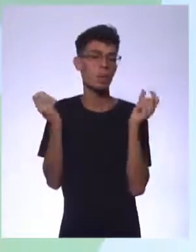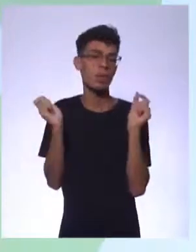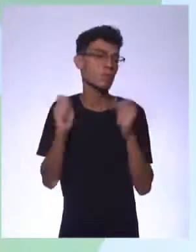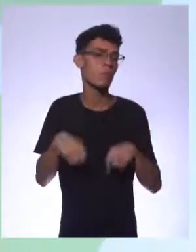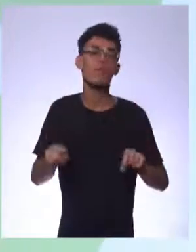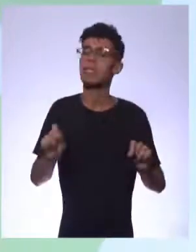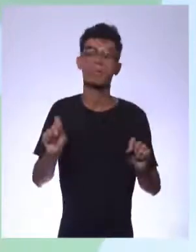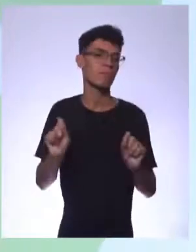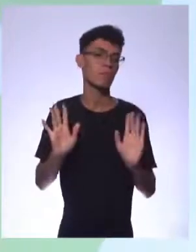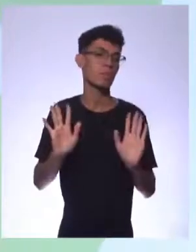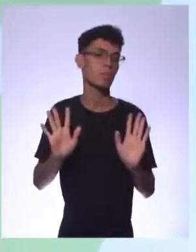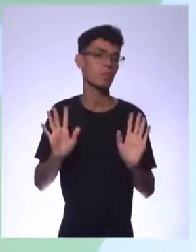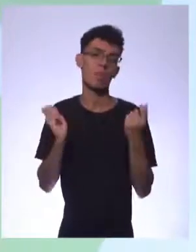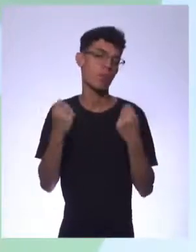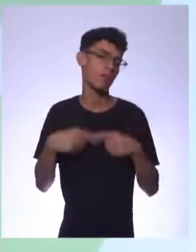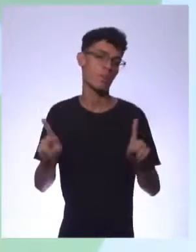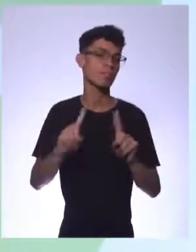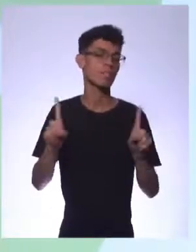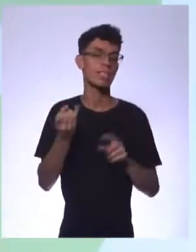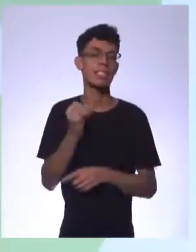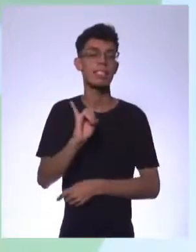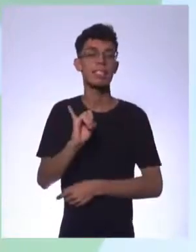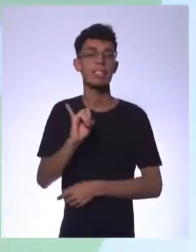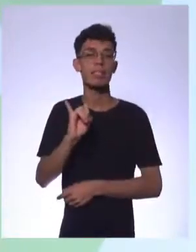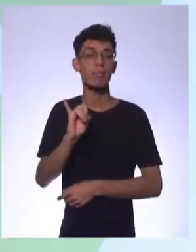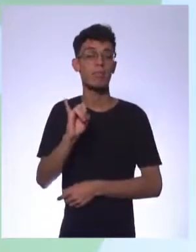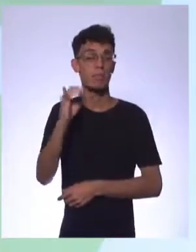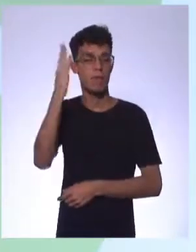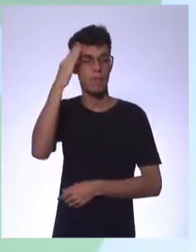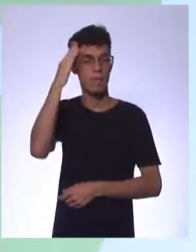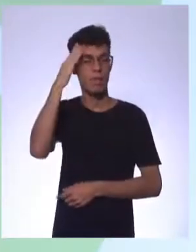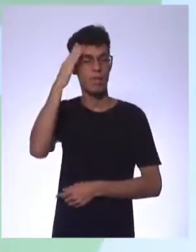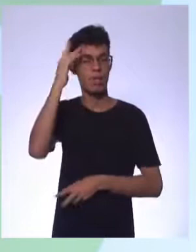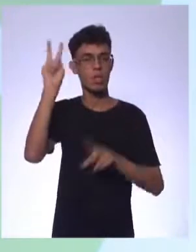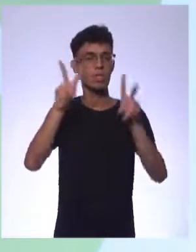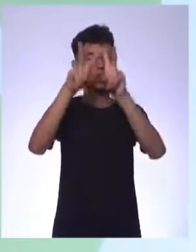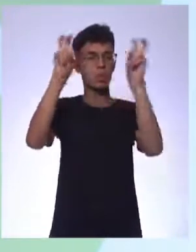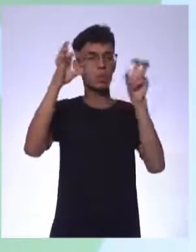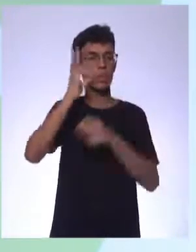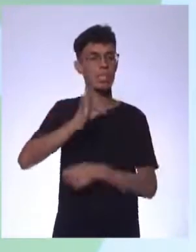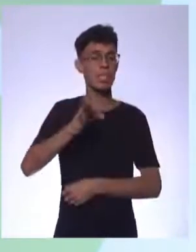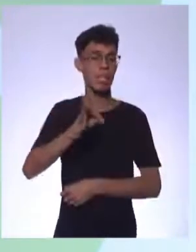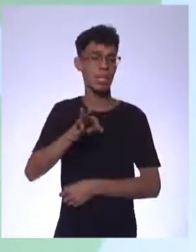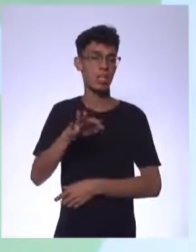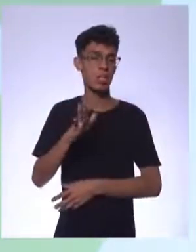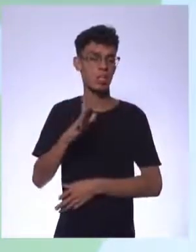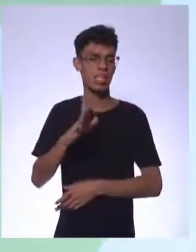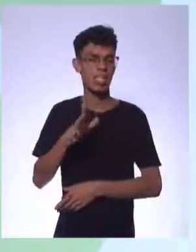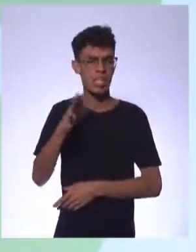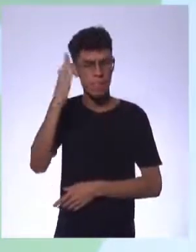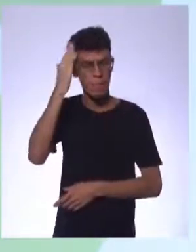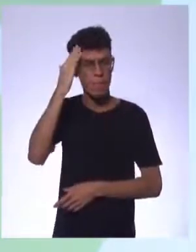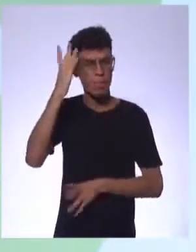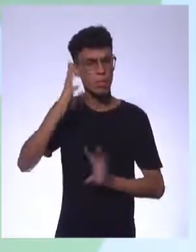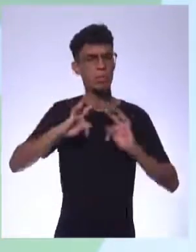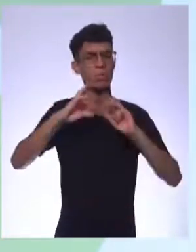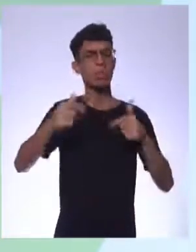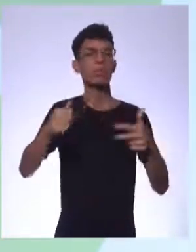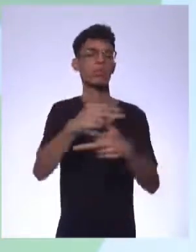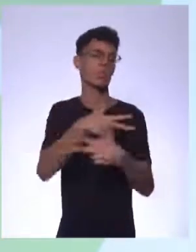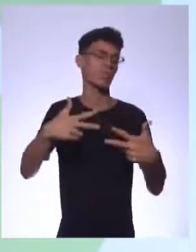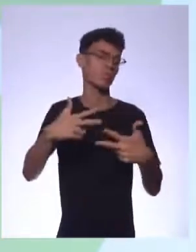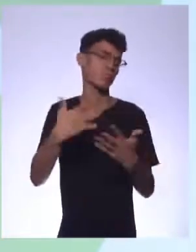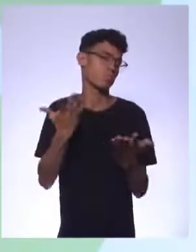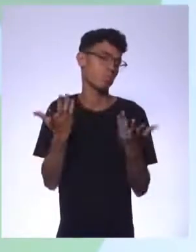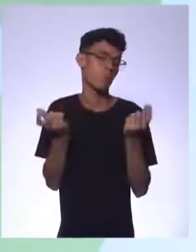Nós só conseguimos dar opinião adequada se conhecermos muito bem o assunto. Não é possível saber sobre tudo. Então, ela é categórica.